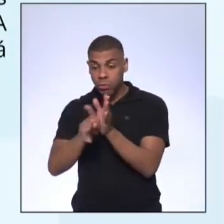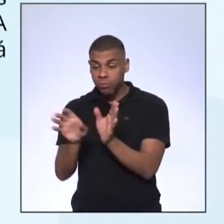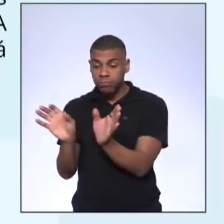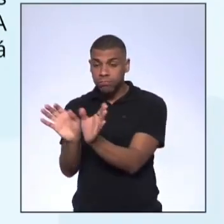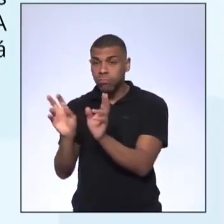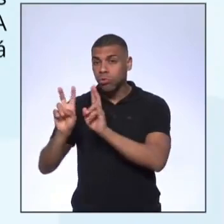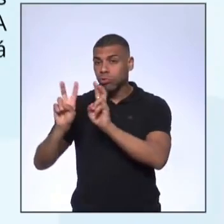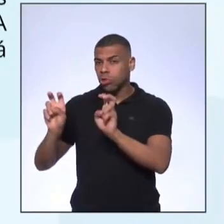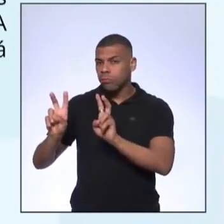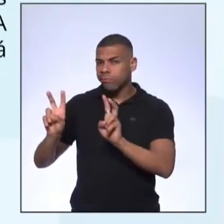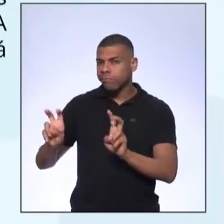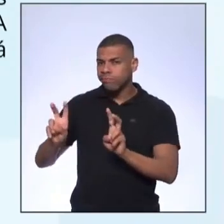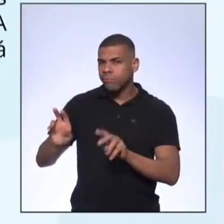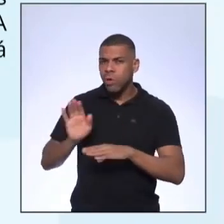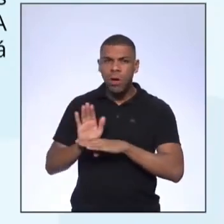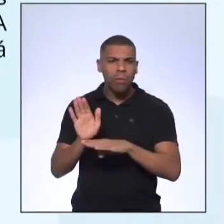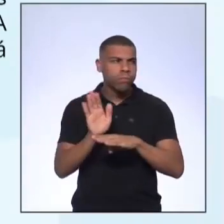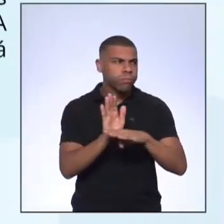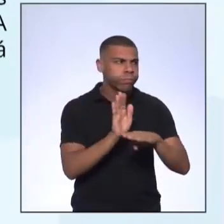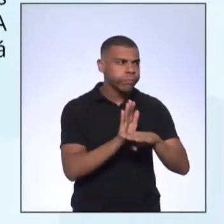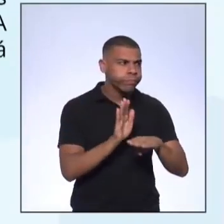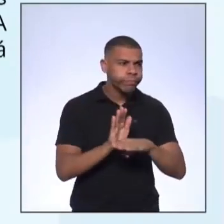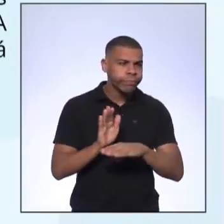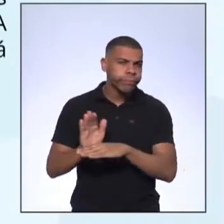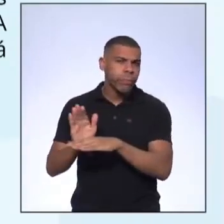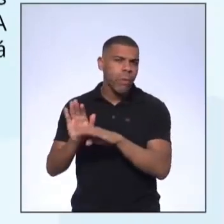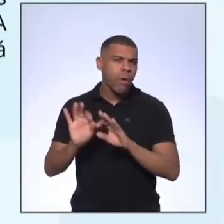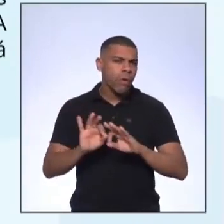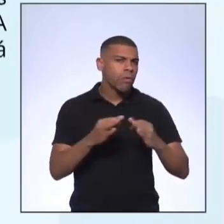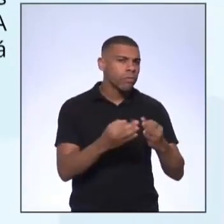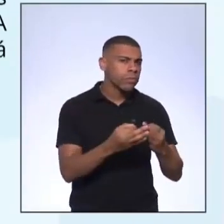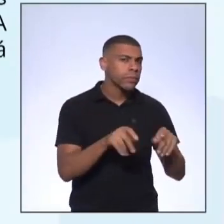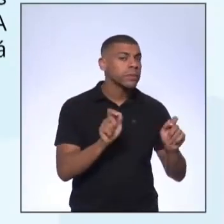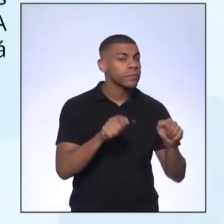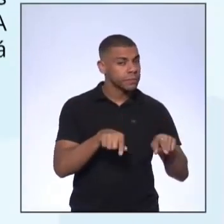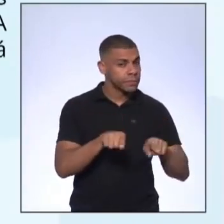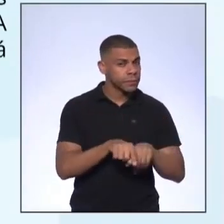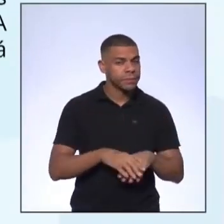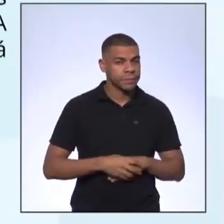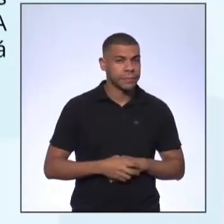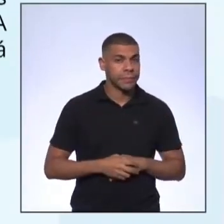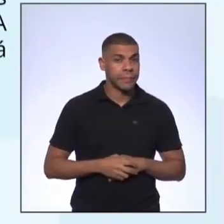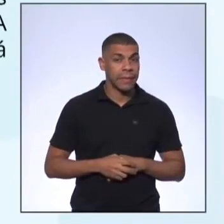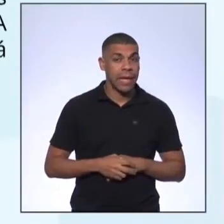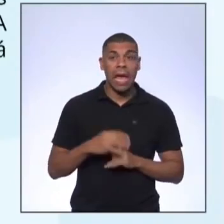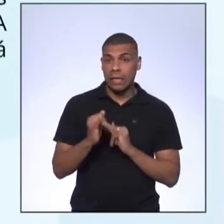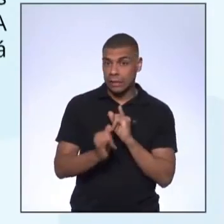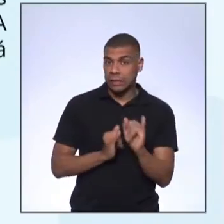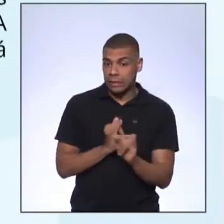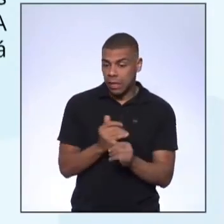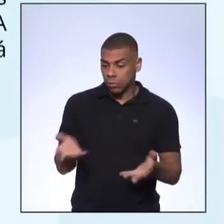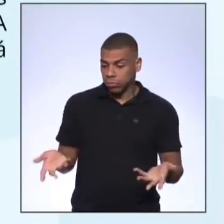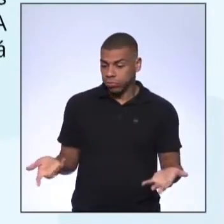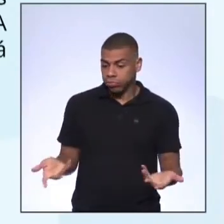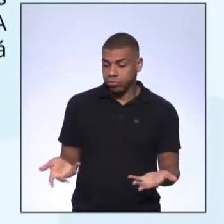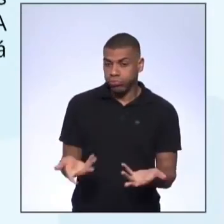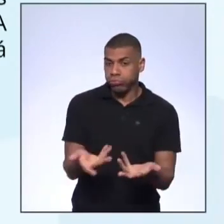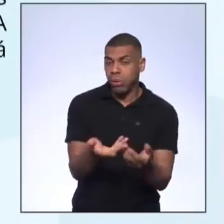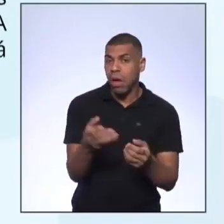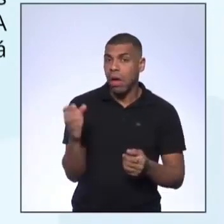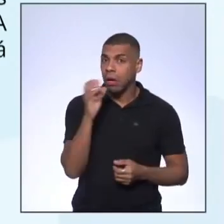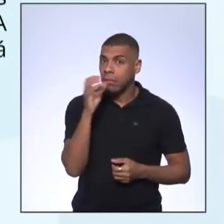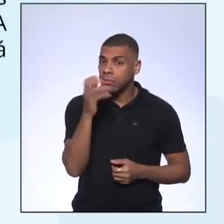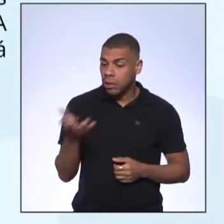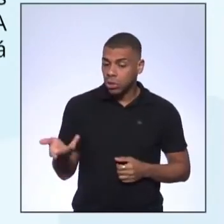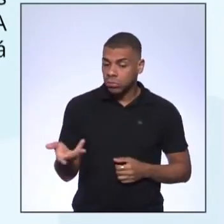e auxiliar os familiares, os adolescentes e os professores. A internet cresce em ritmo acelerado, o que tornará cada vez